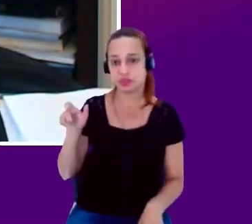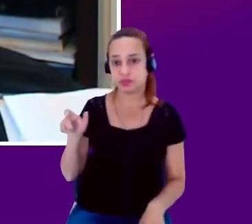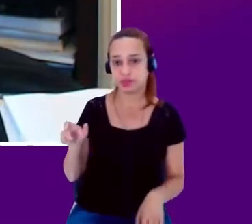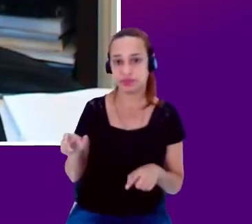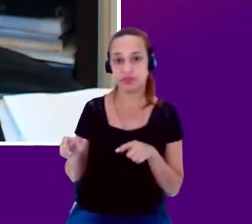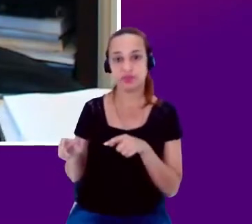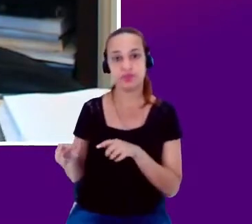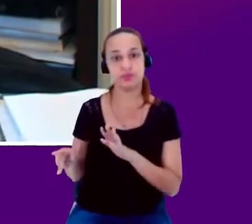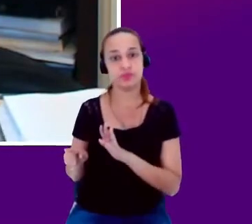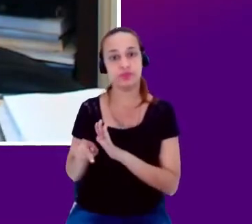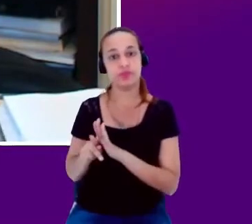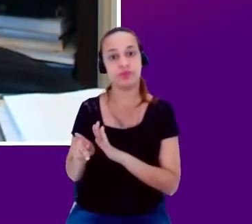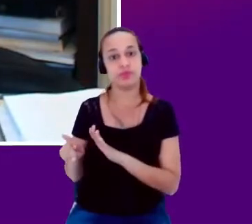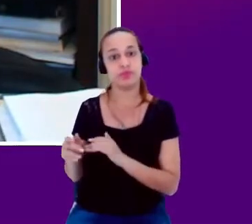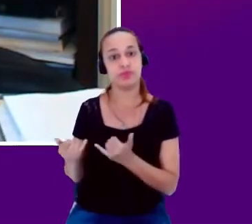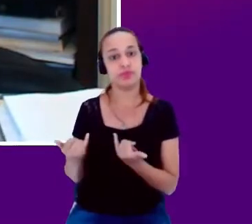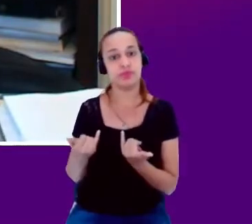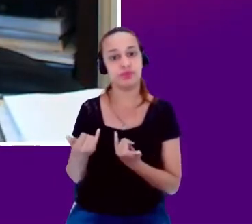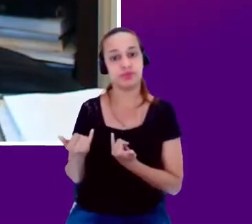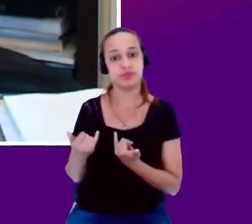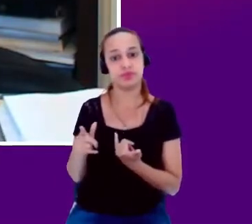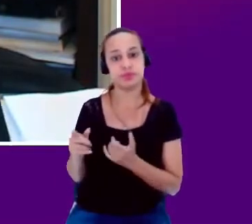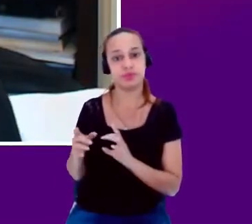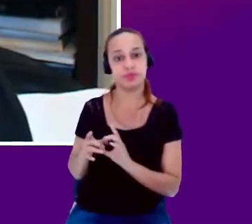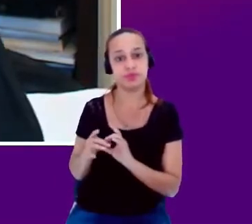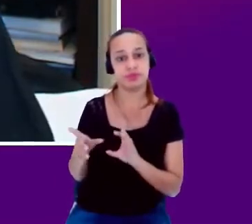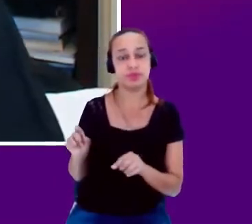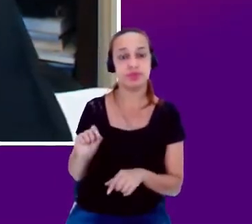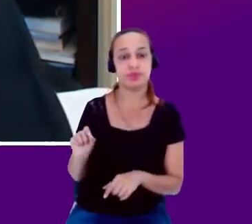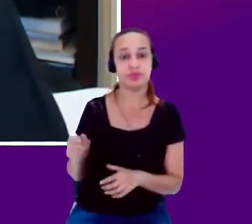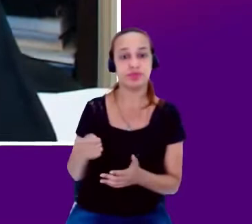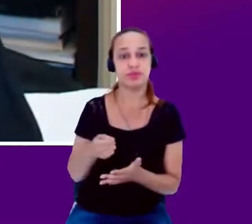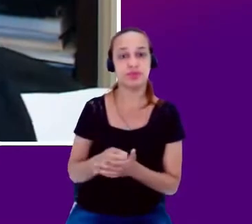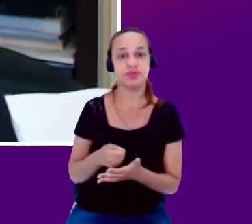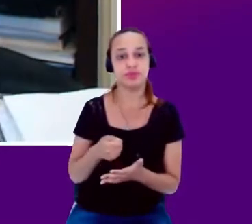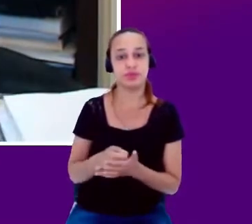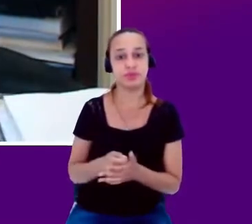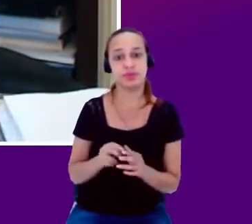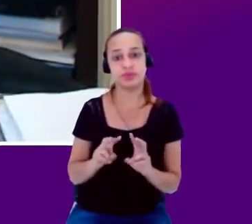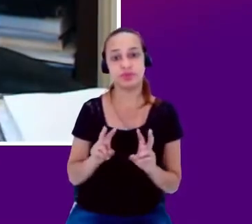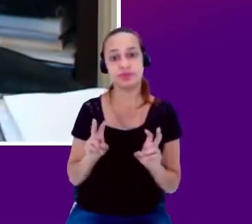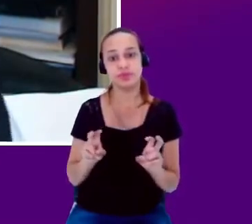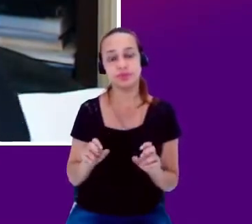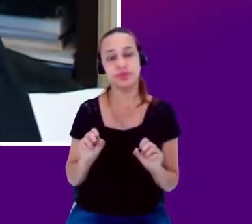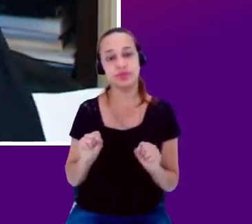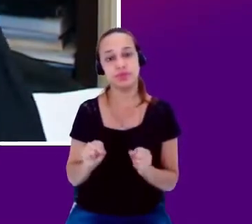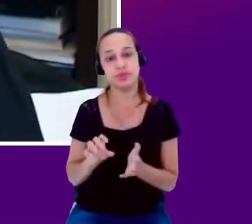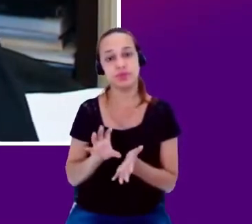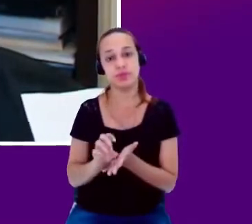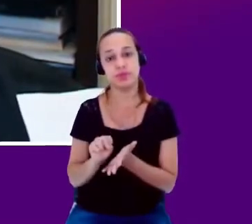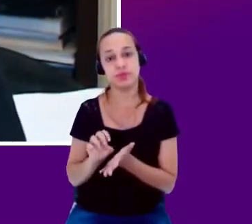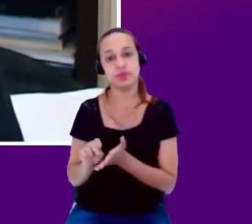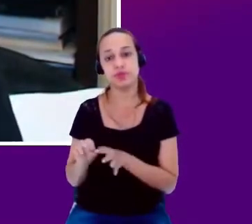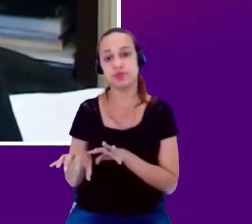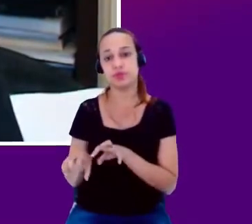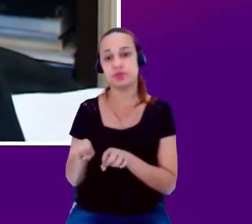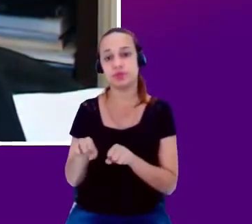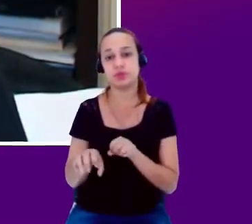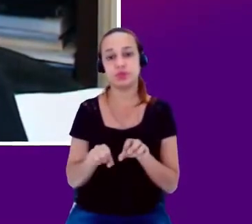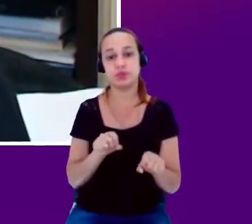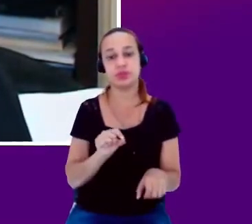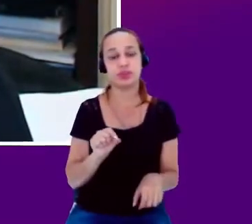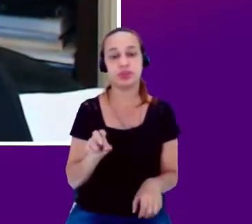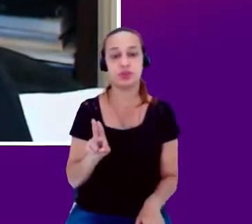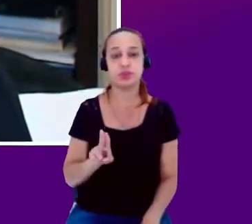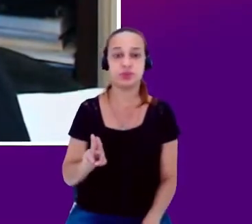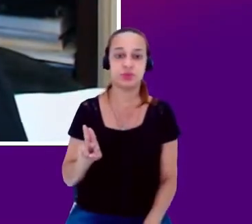dados, que esse consentimento, que é exigível nesse caso para a coleta desses dados, não seja